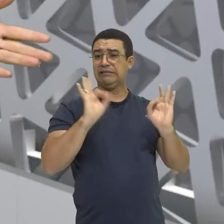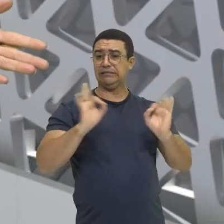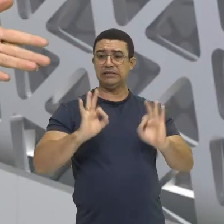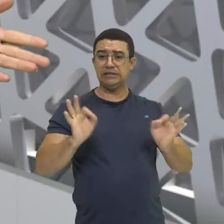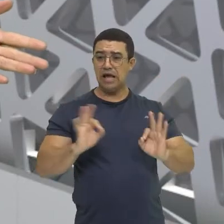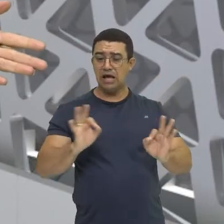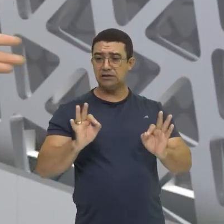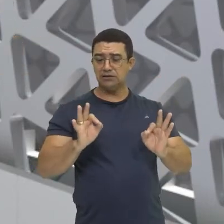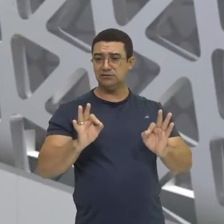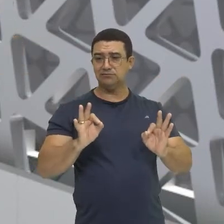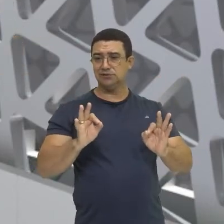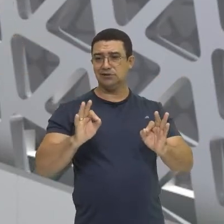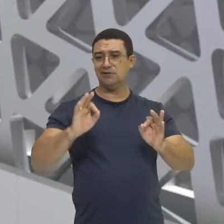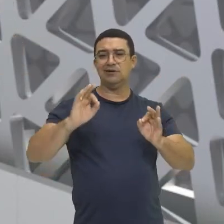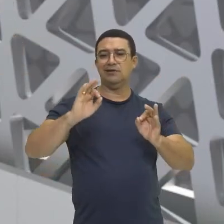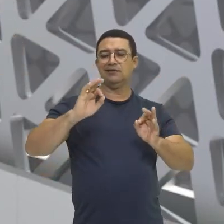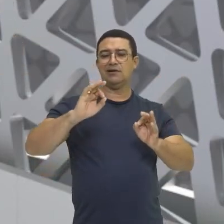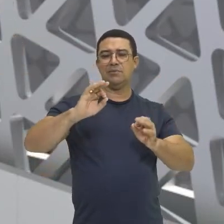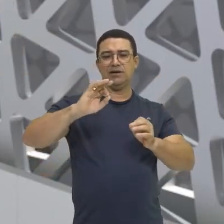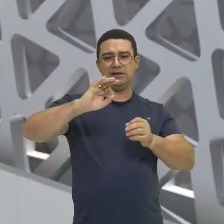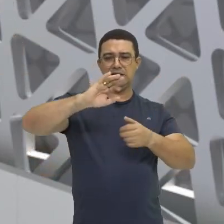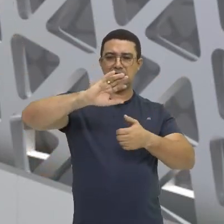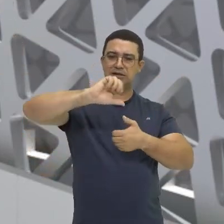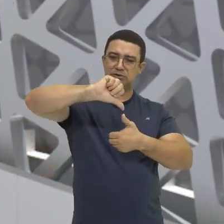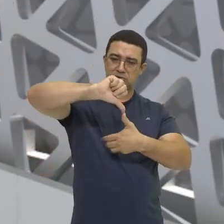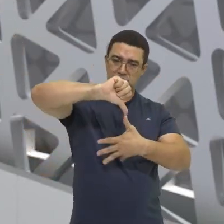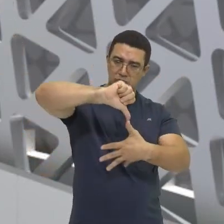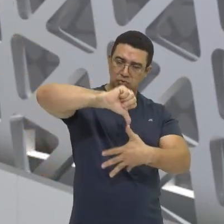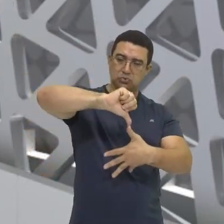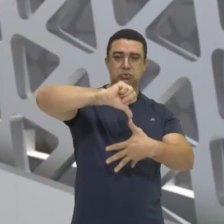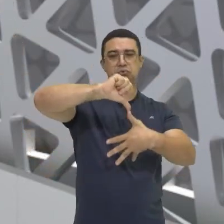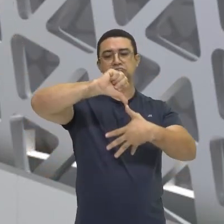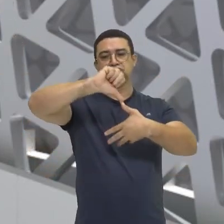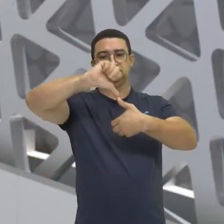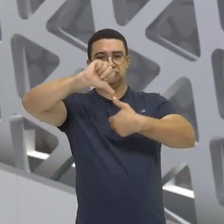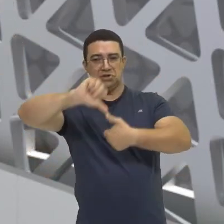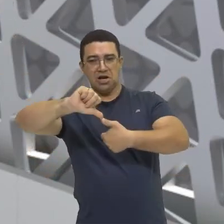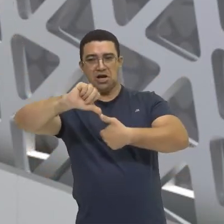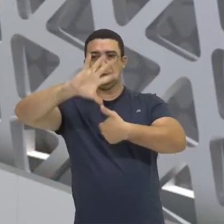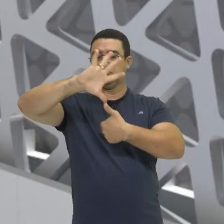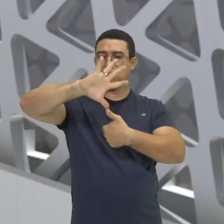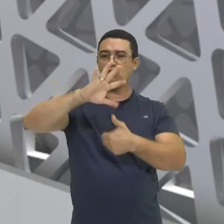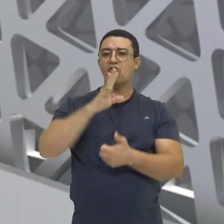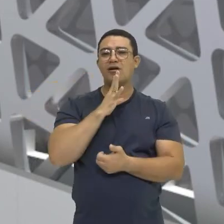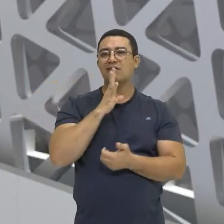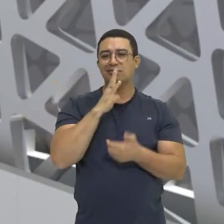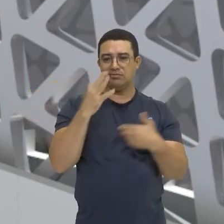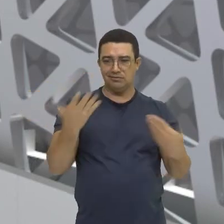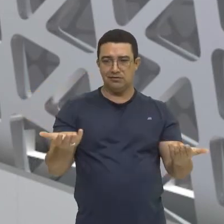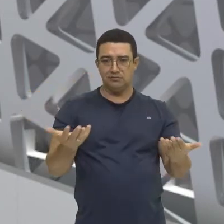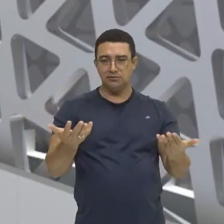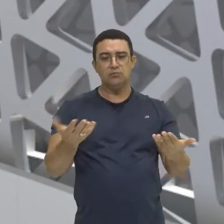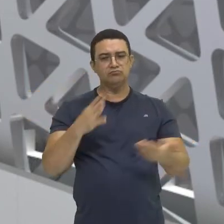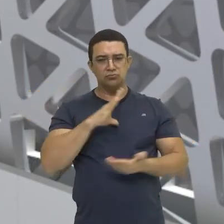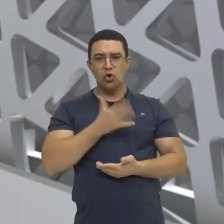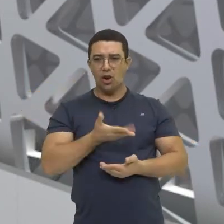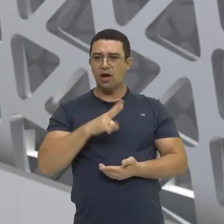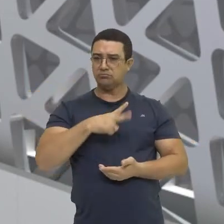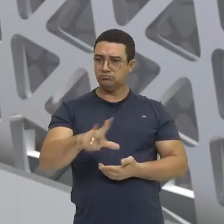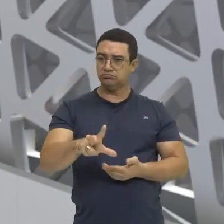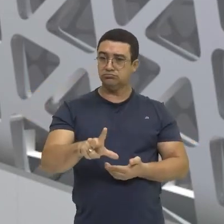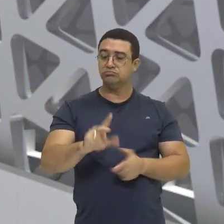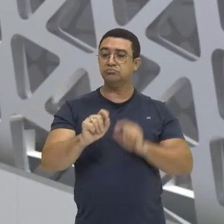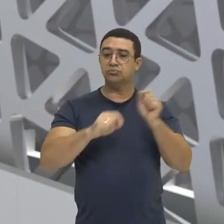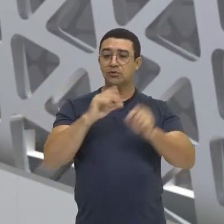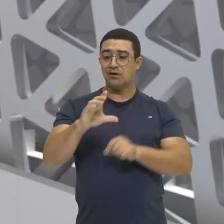para a América do Sul, né? Para a América Central, para a América do Norte. Então, eles foram realmente ousados. E Camões,